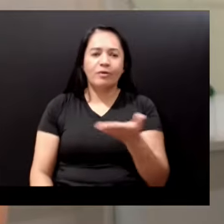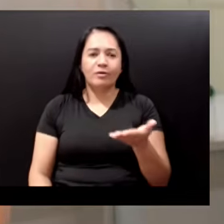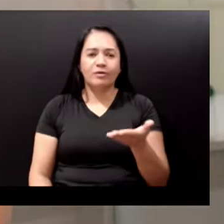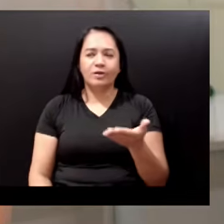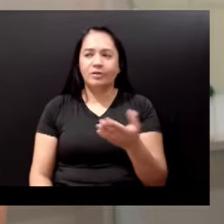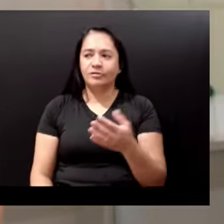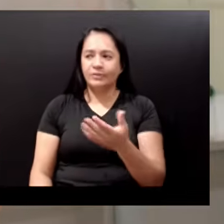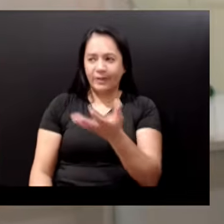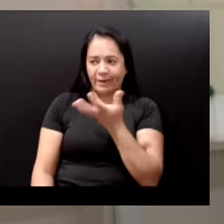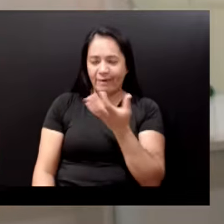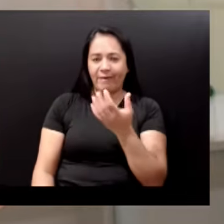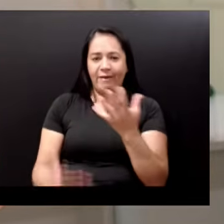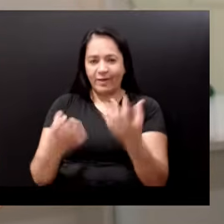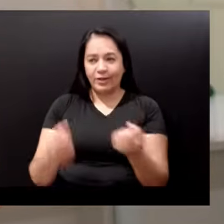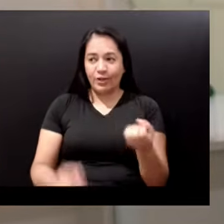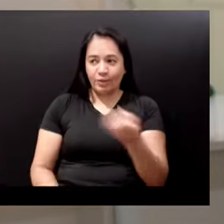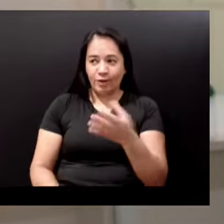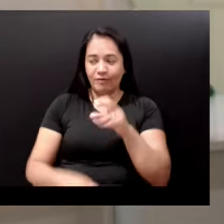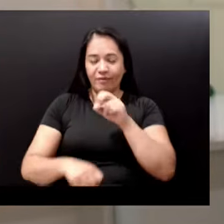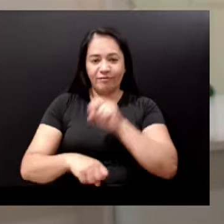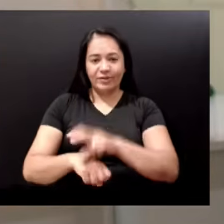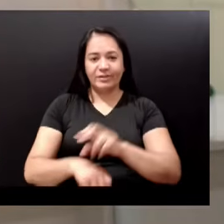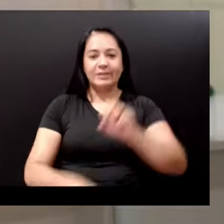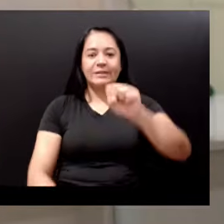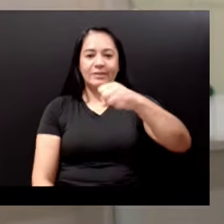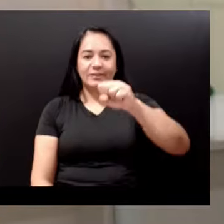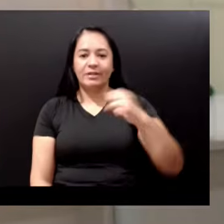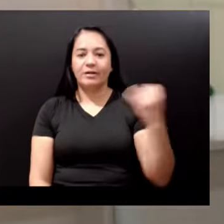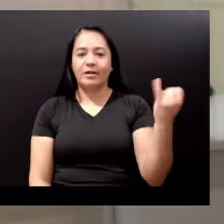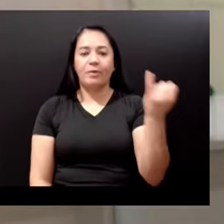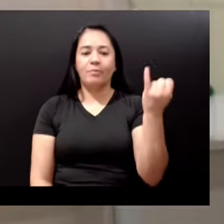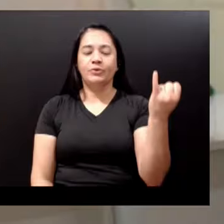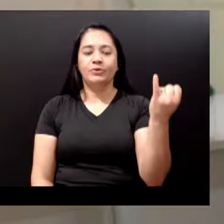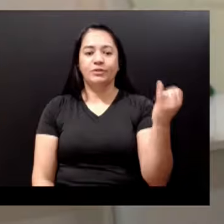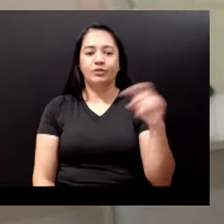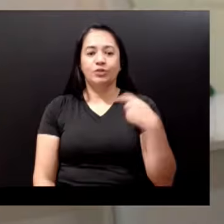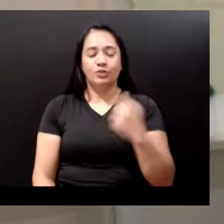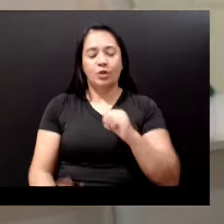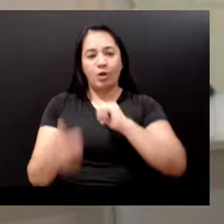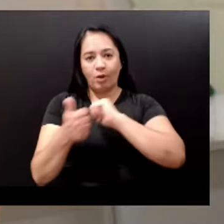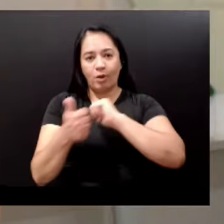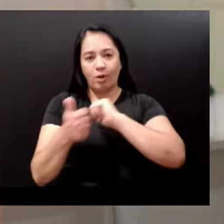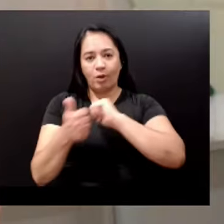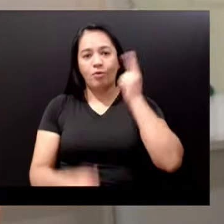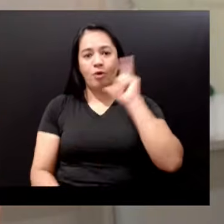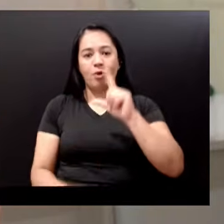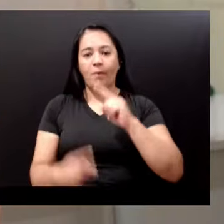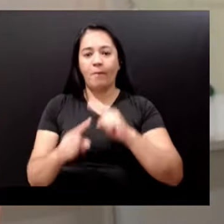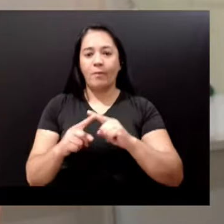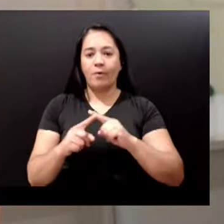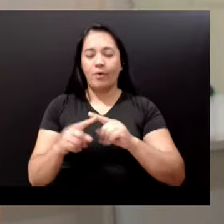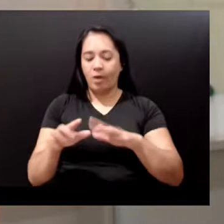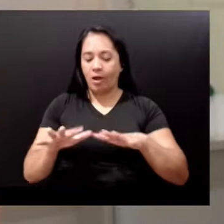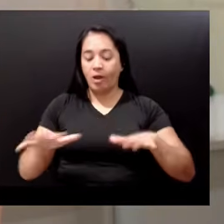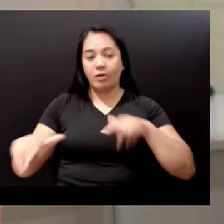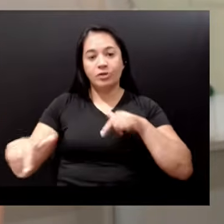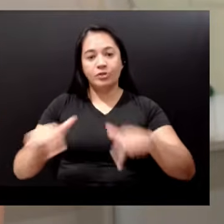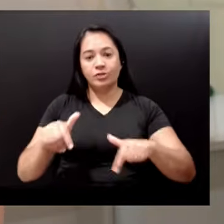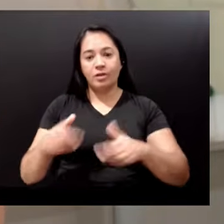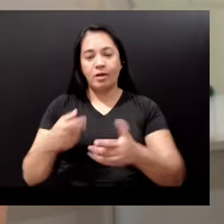nova vaga? Sim, é muito importante a gente ter qualificação, né? Porque o mercado de trabalho ele exige isso e